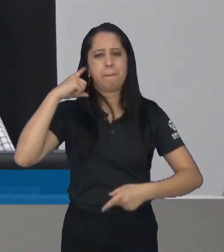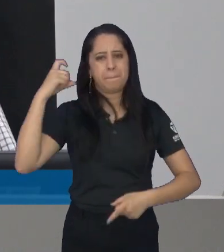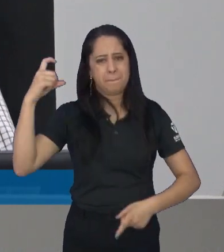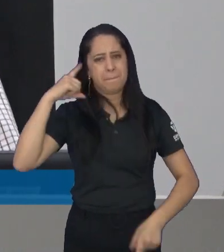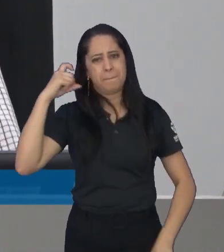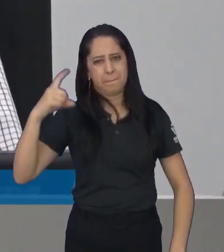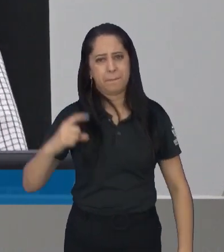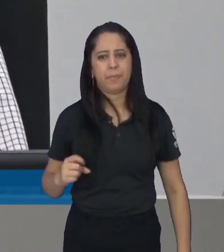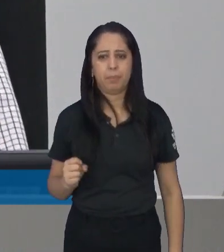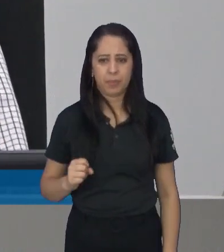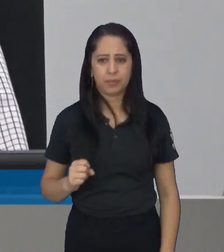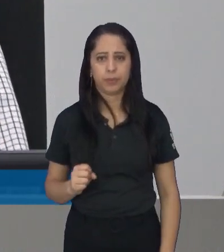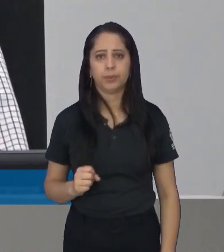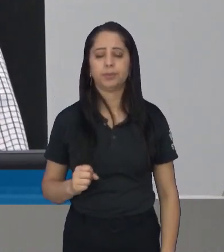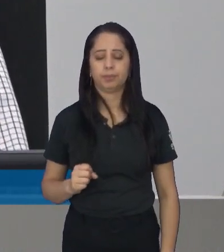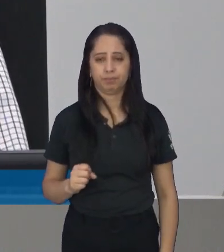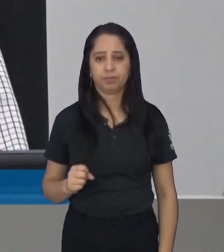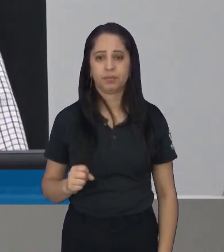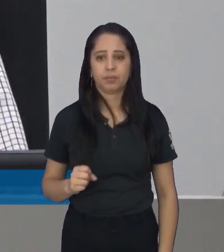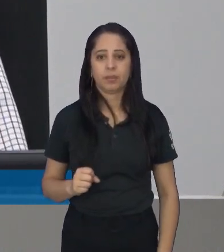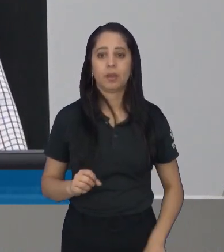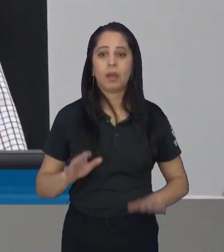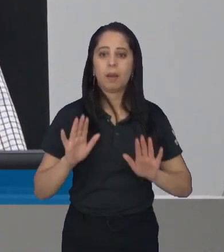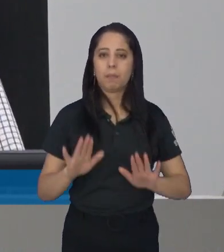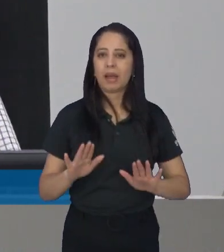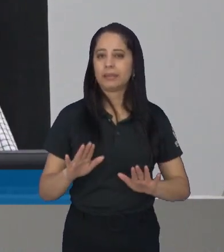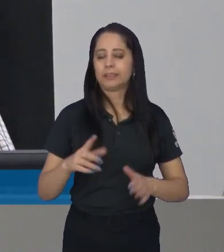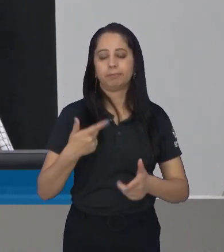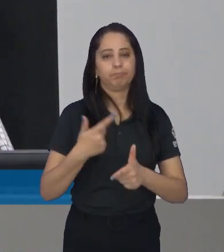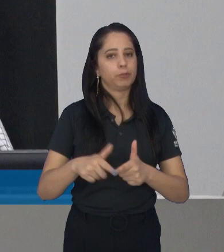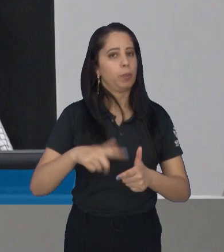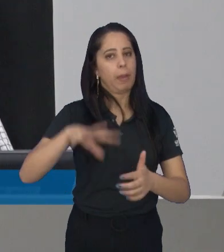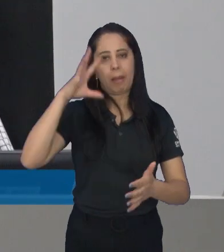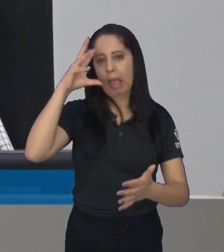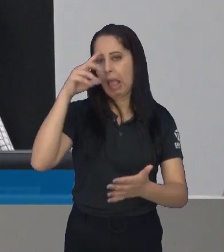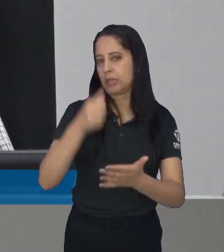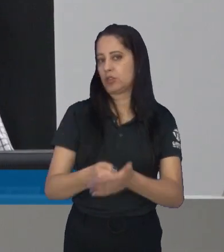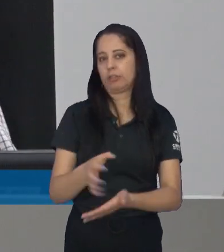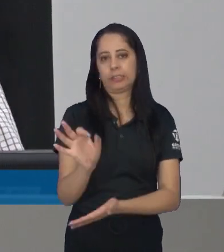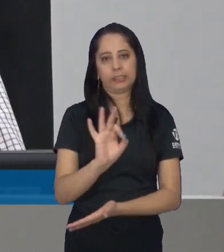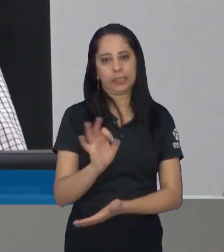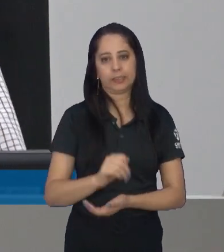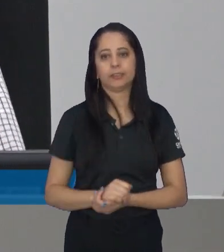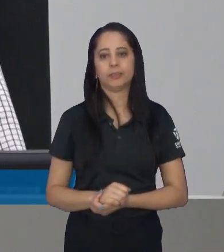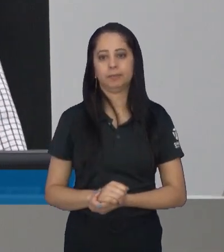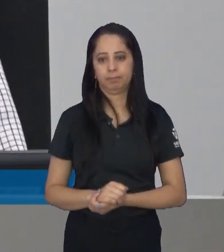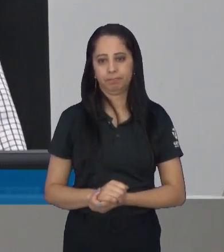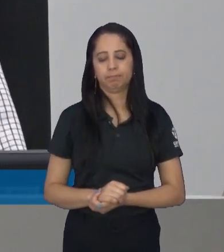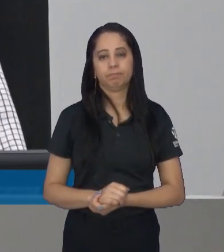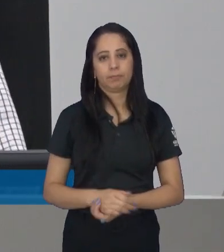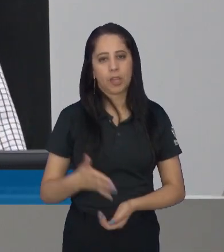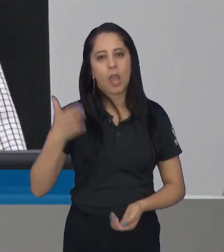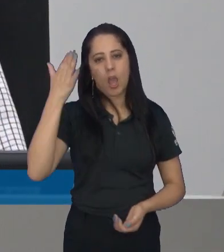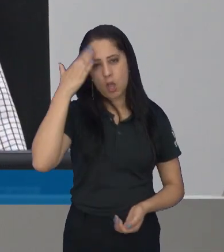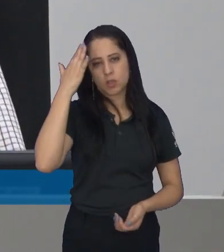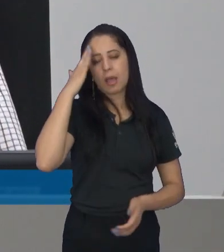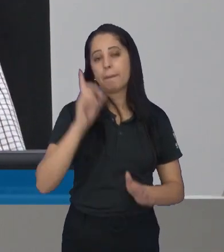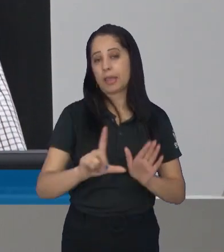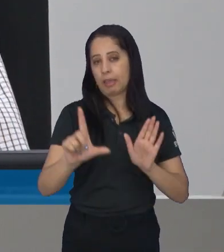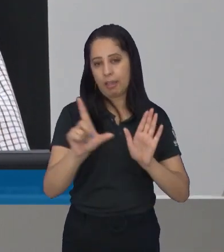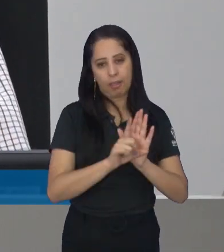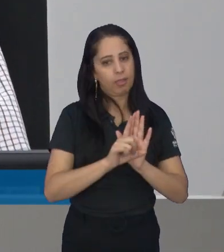passado agora novamente mas a gente não vê uma solução e a gente sabe por lei que não deveria estar tendo som ali